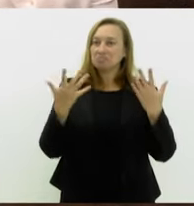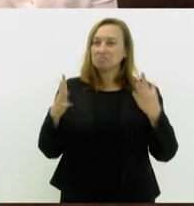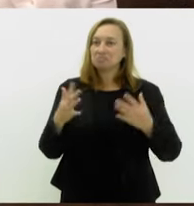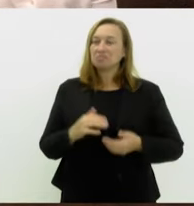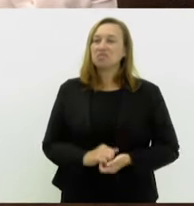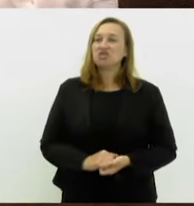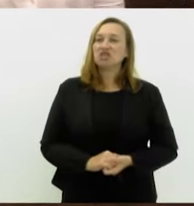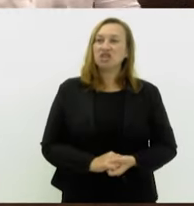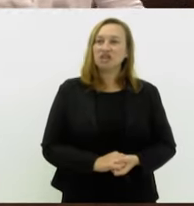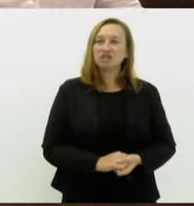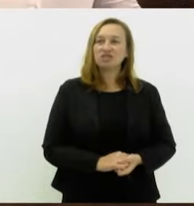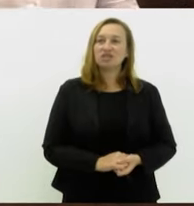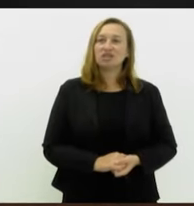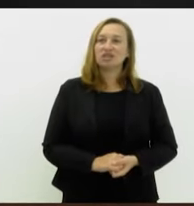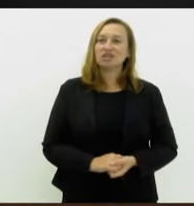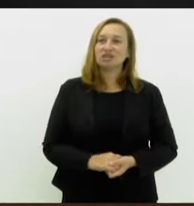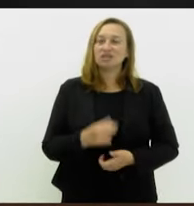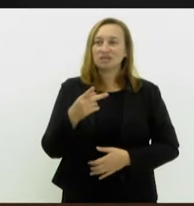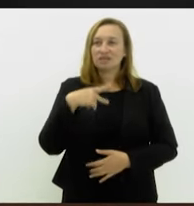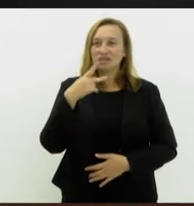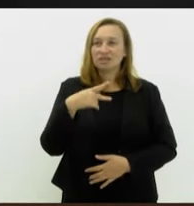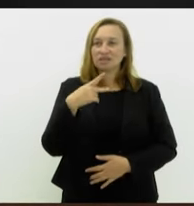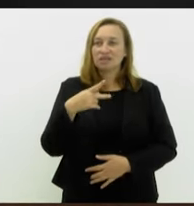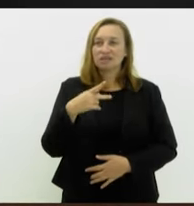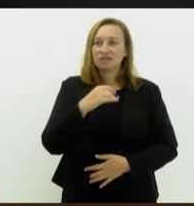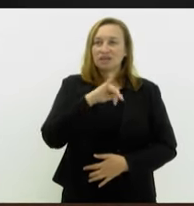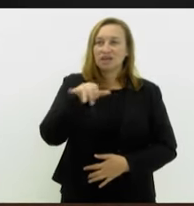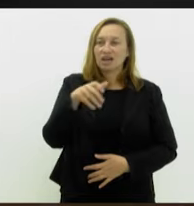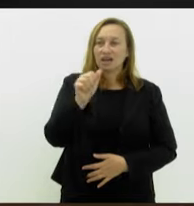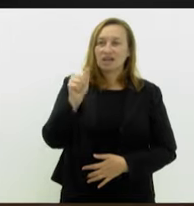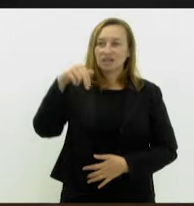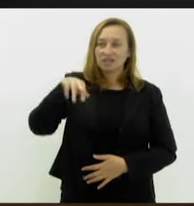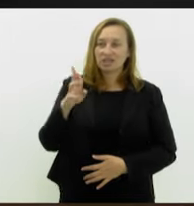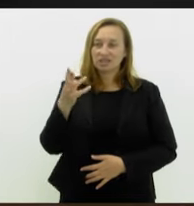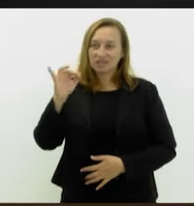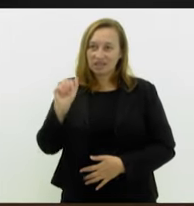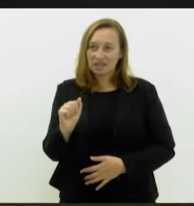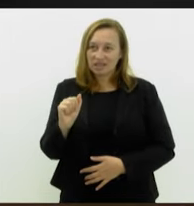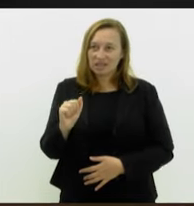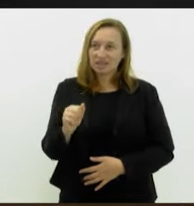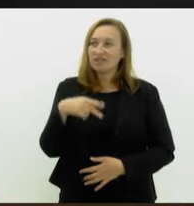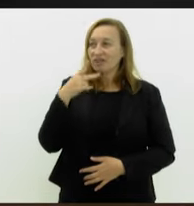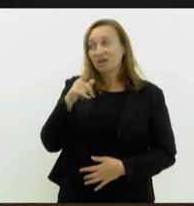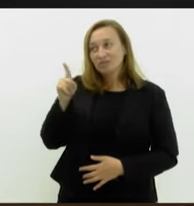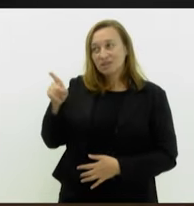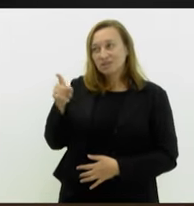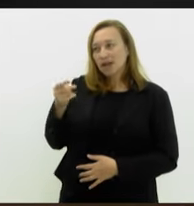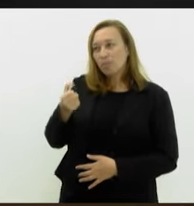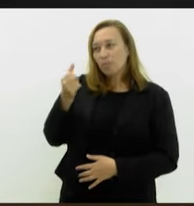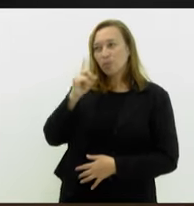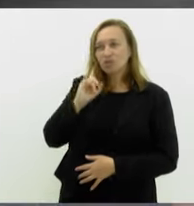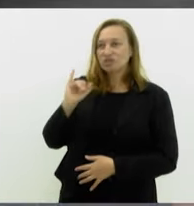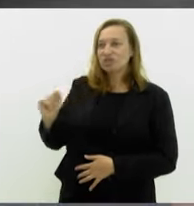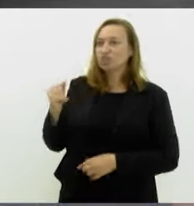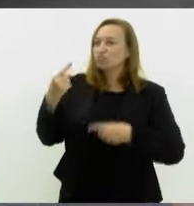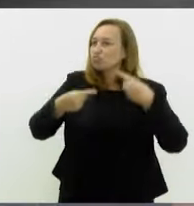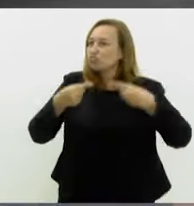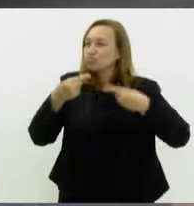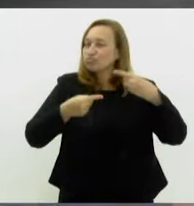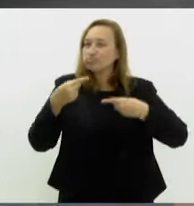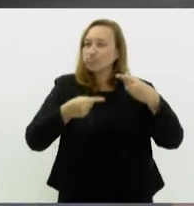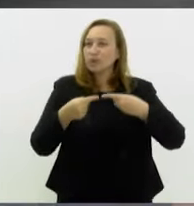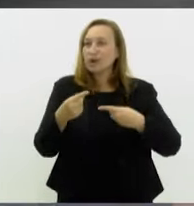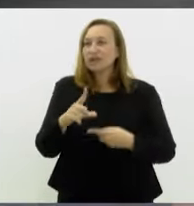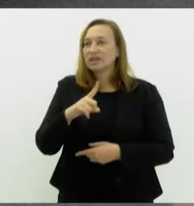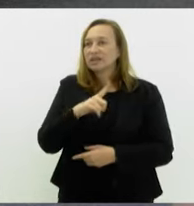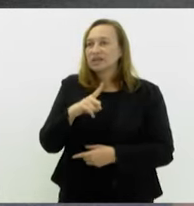Obrigada passo a palavra agora a nossa queridíssima Jandira fales esses dias eu falei sobre você em um debate que participei